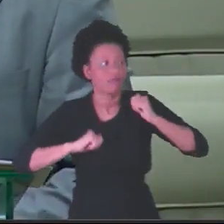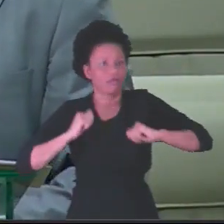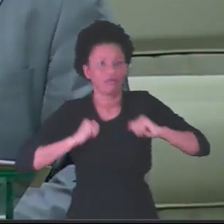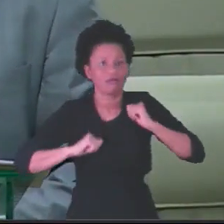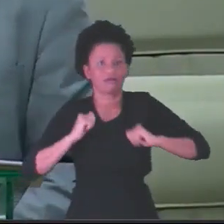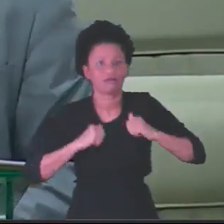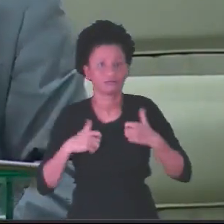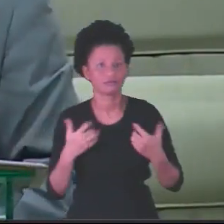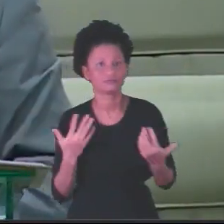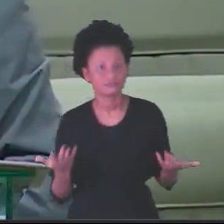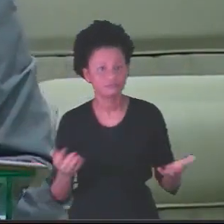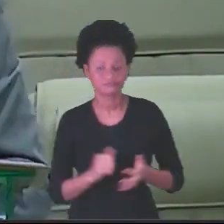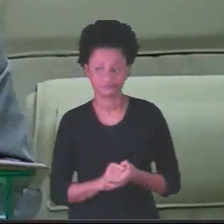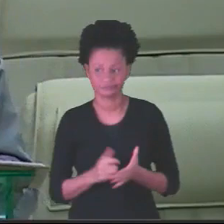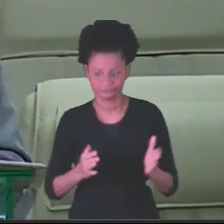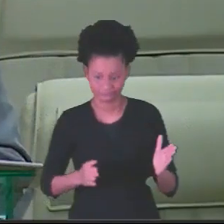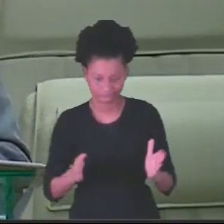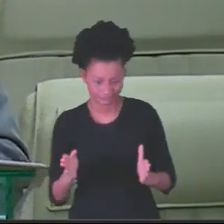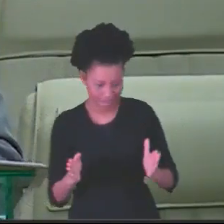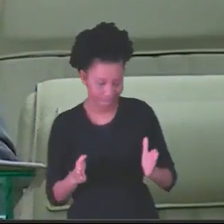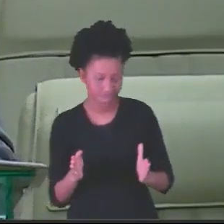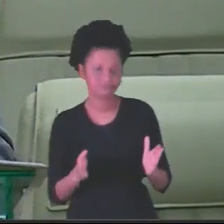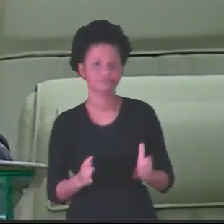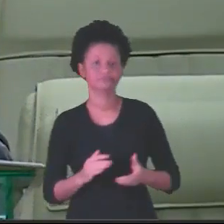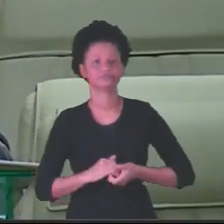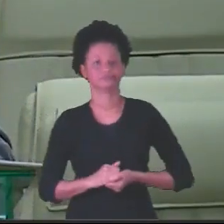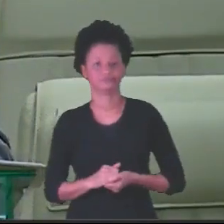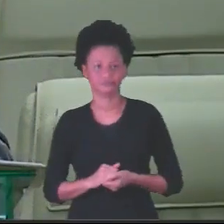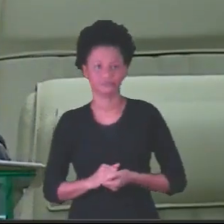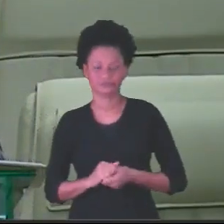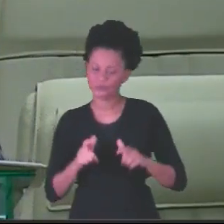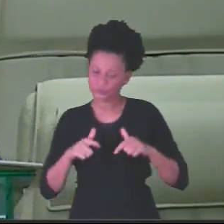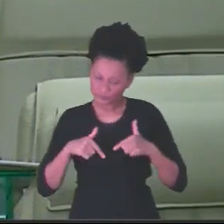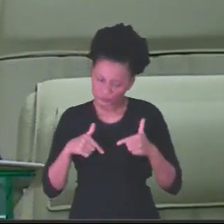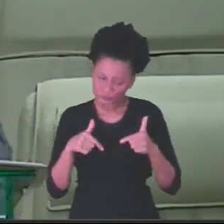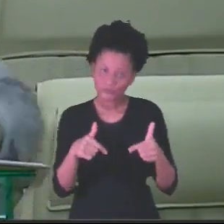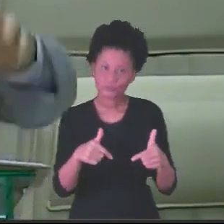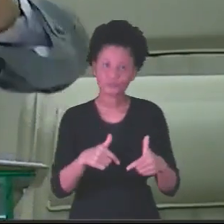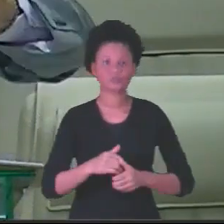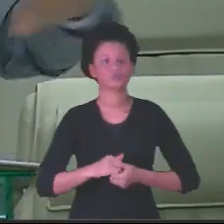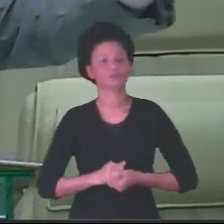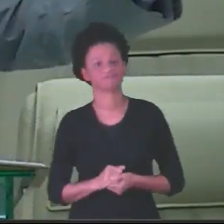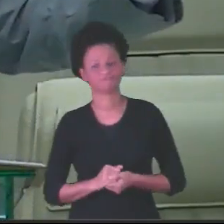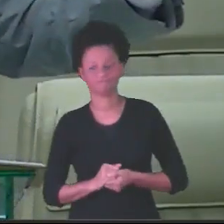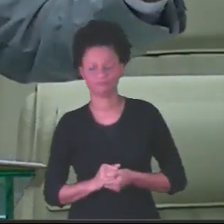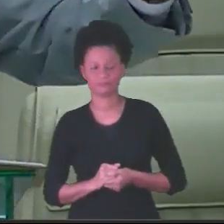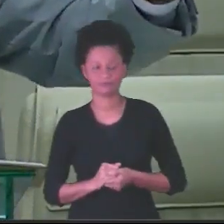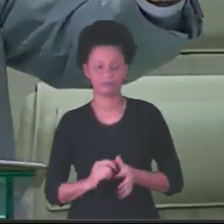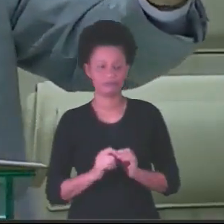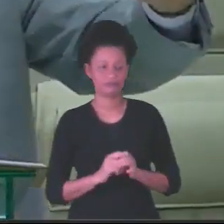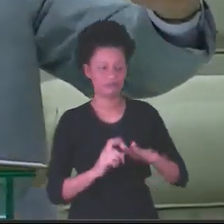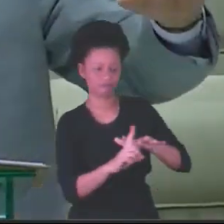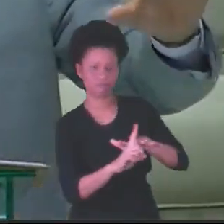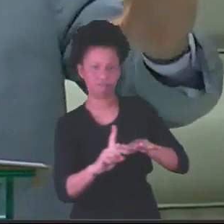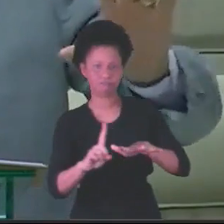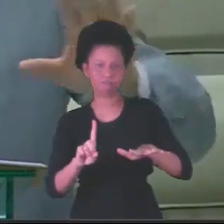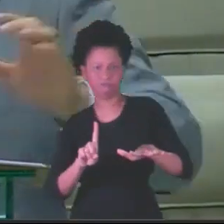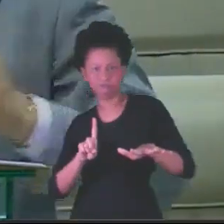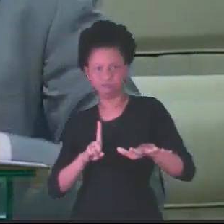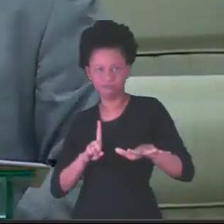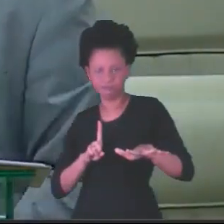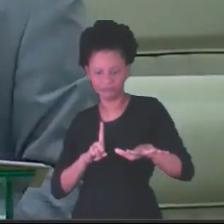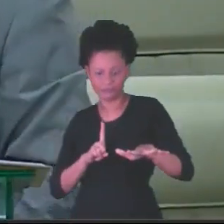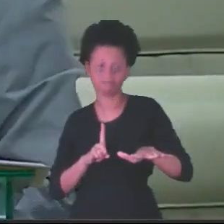e ainda mais neste tempo as lutas de distanciamento social